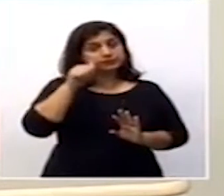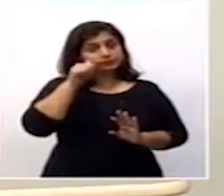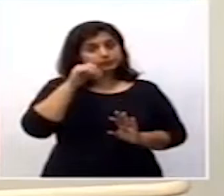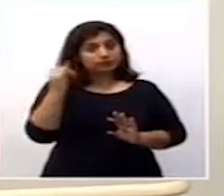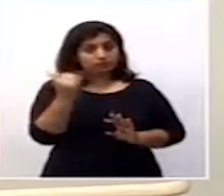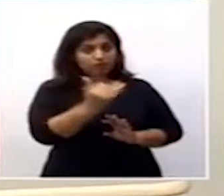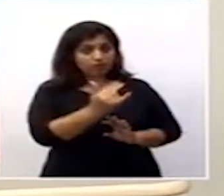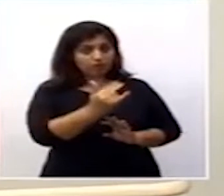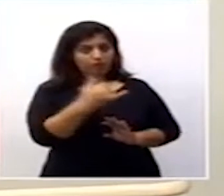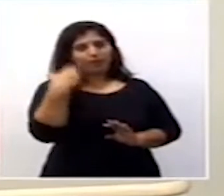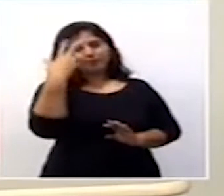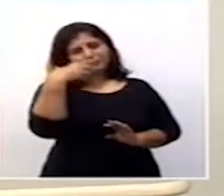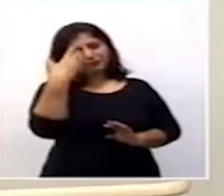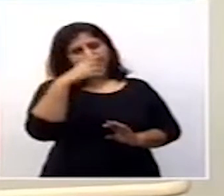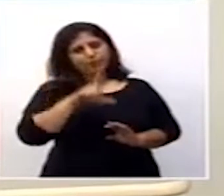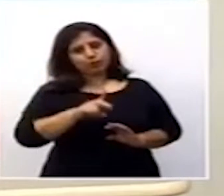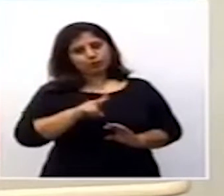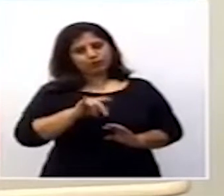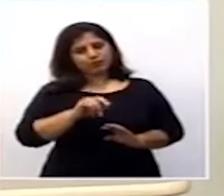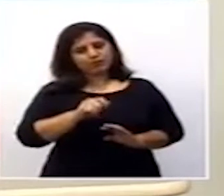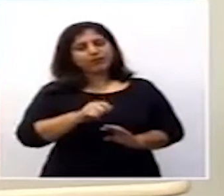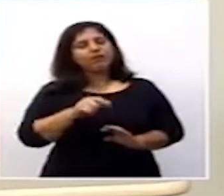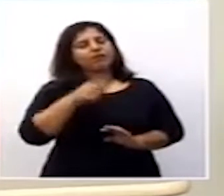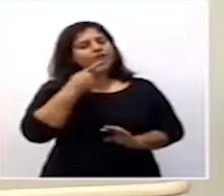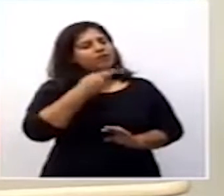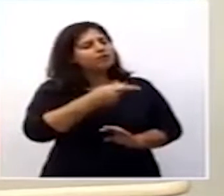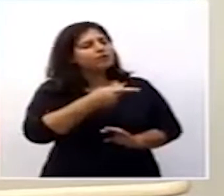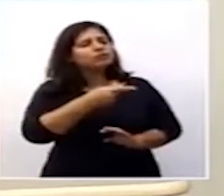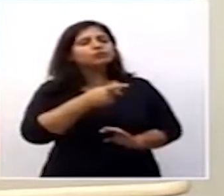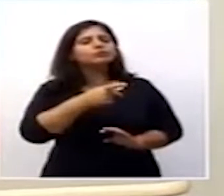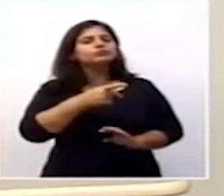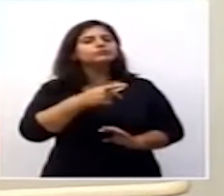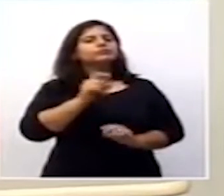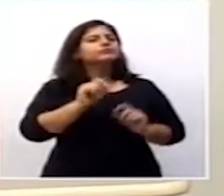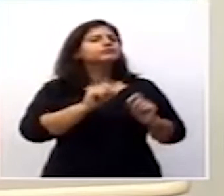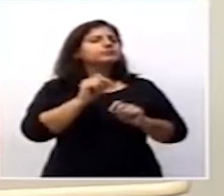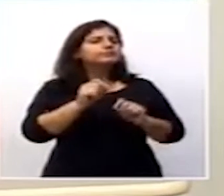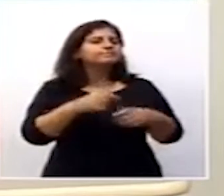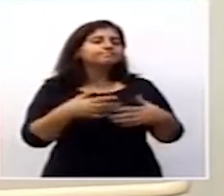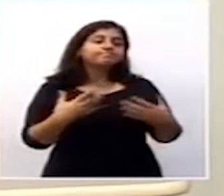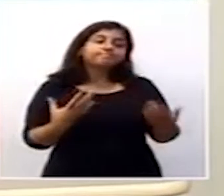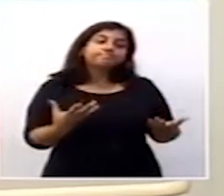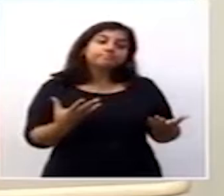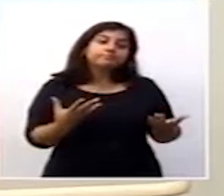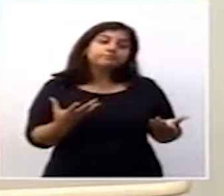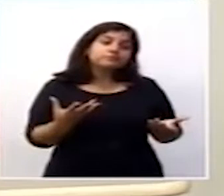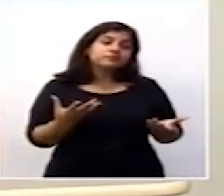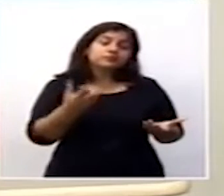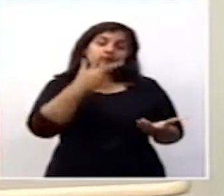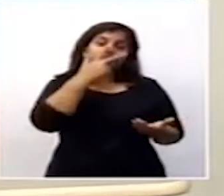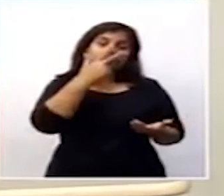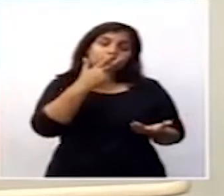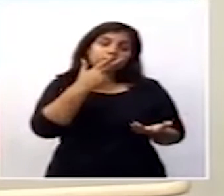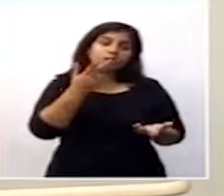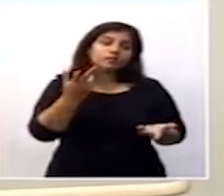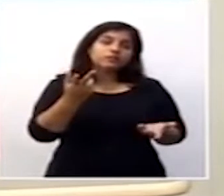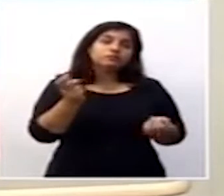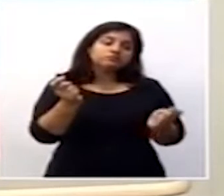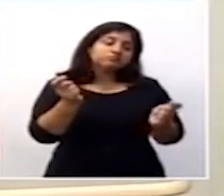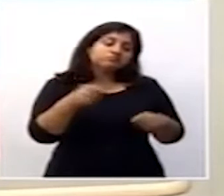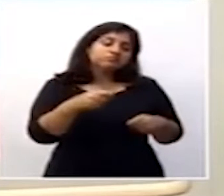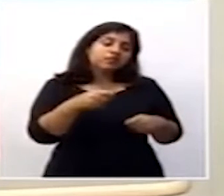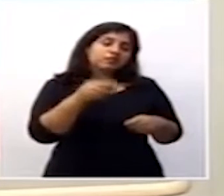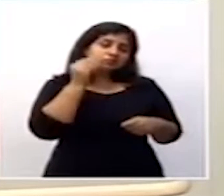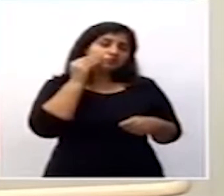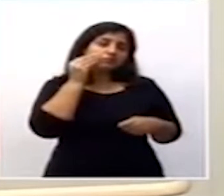como ele estava apaixonado, né, ele virou para Luzia e falou, né, que de repente poderia